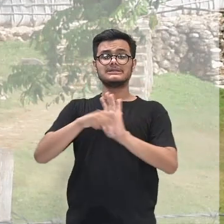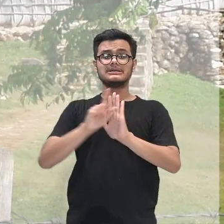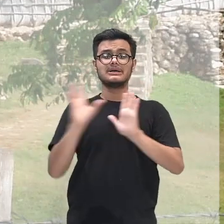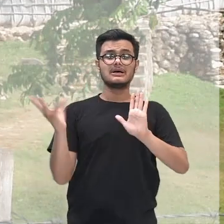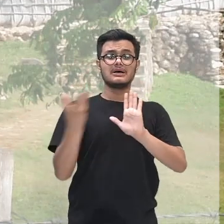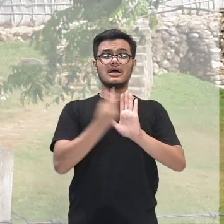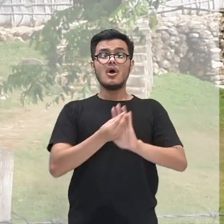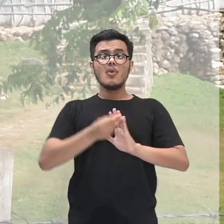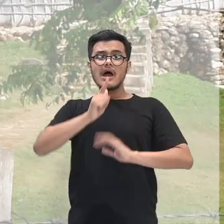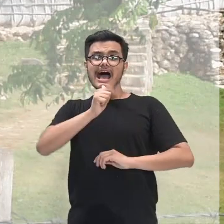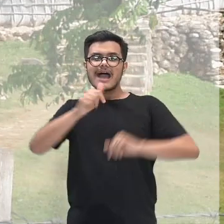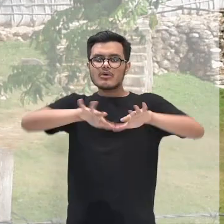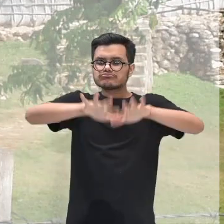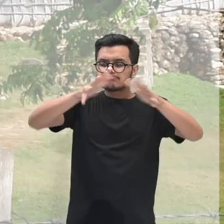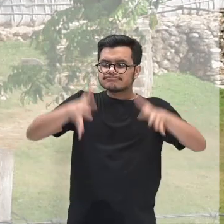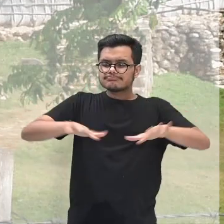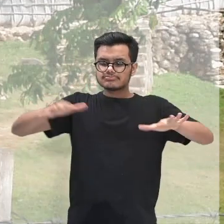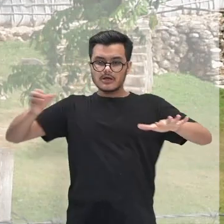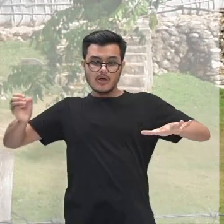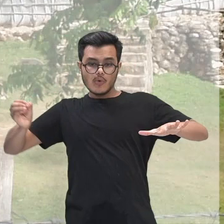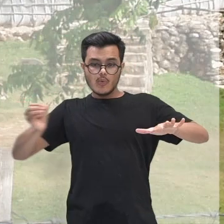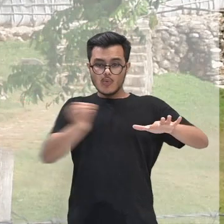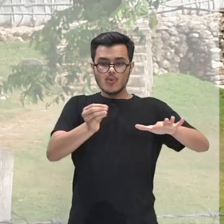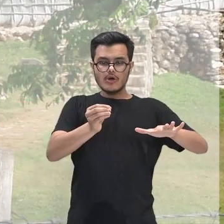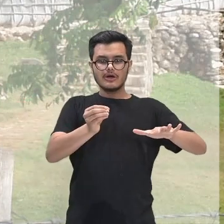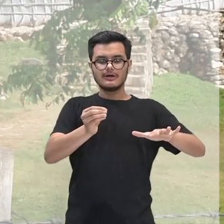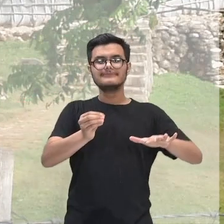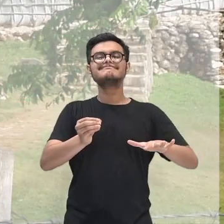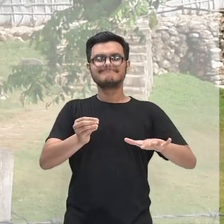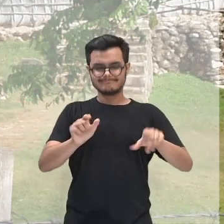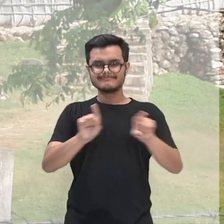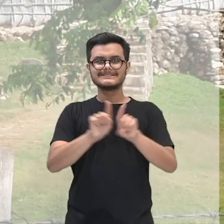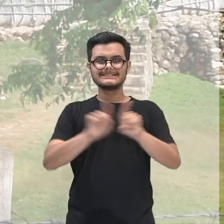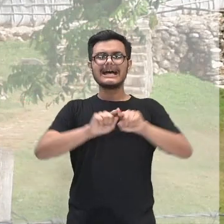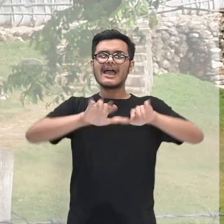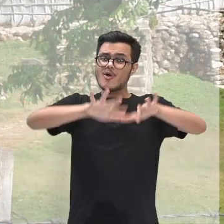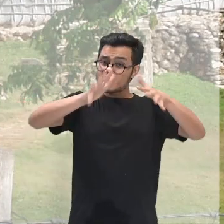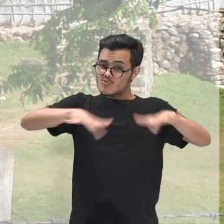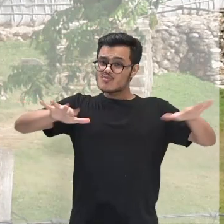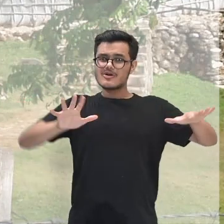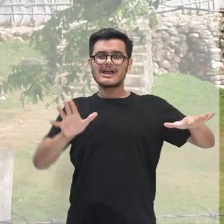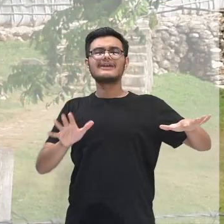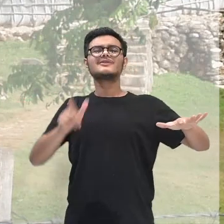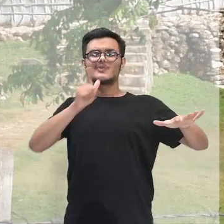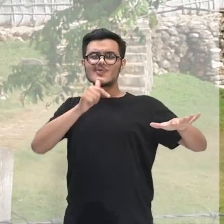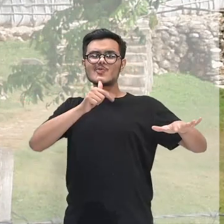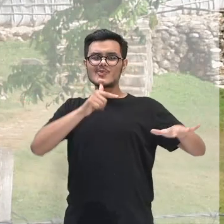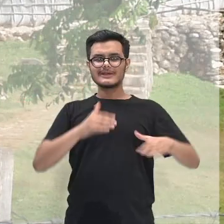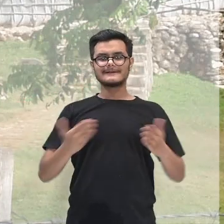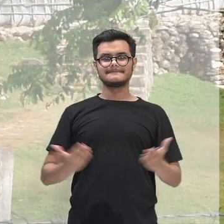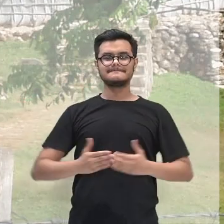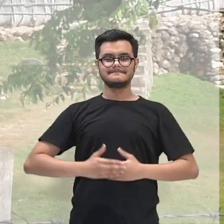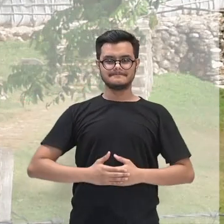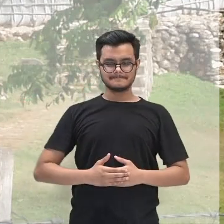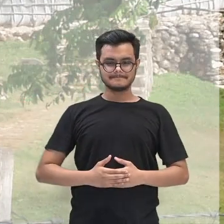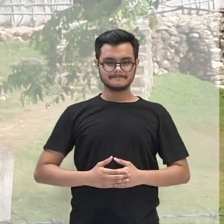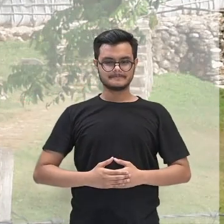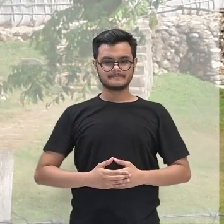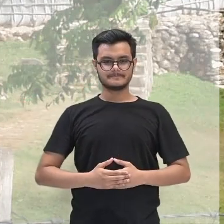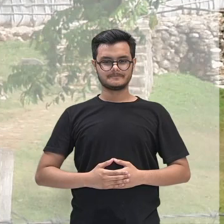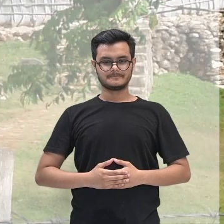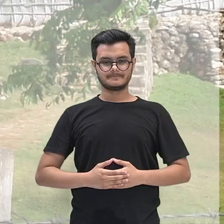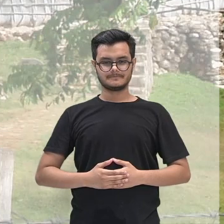aos rios Ucaraiali e Maranhão. Exemplos ali incluem Xipipo